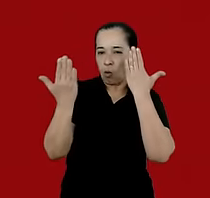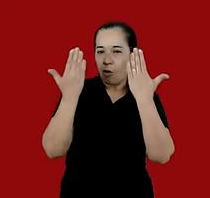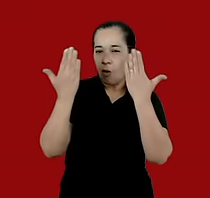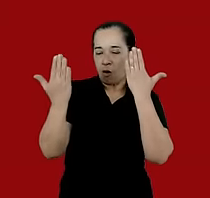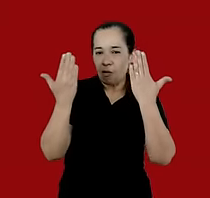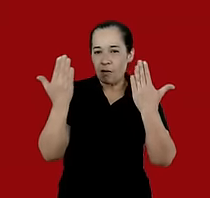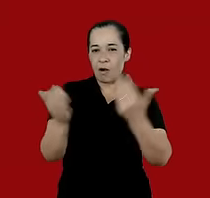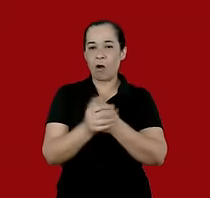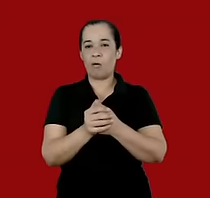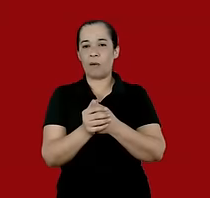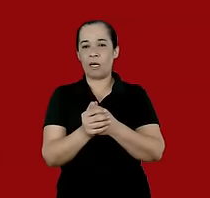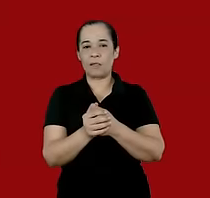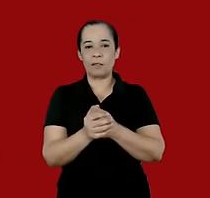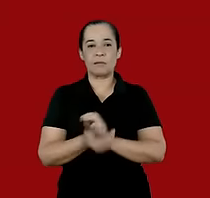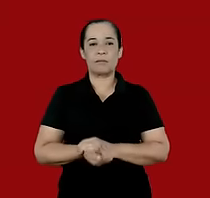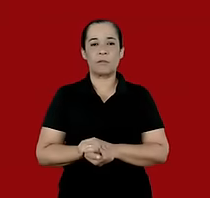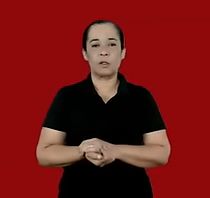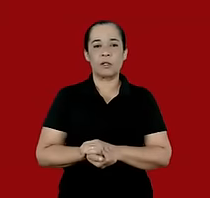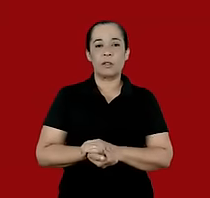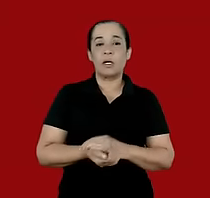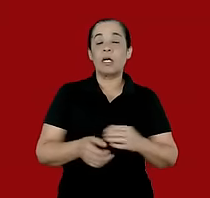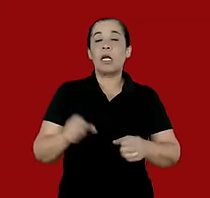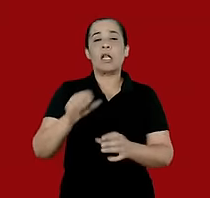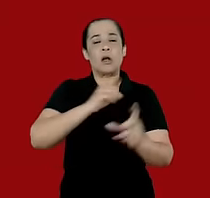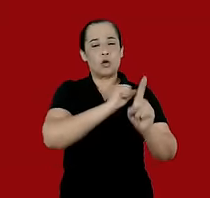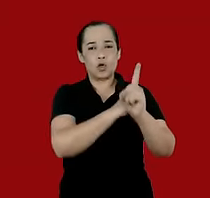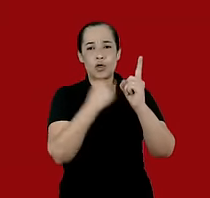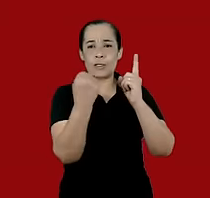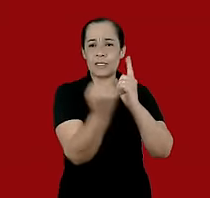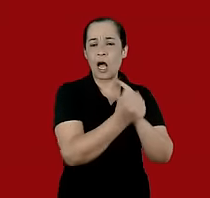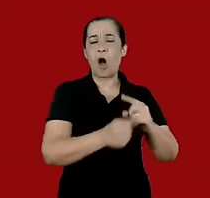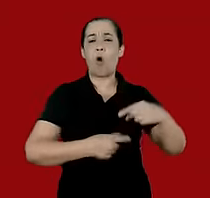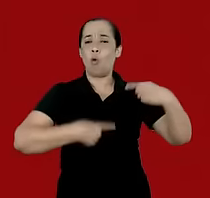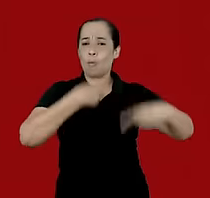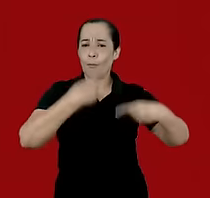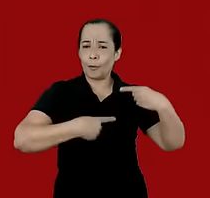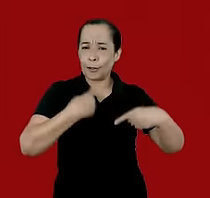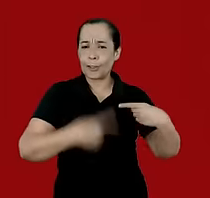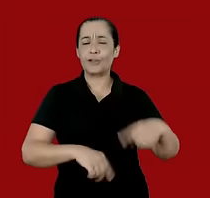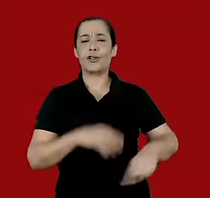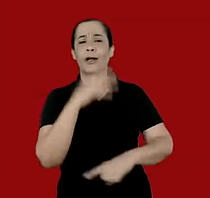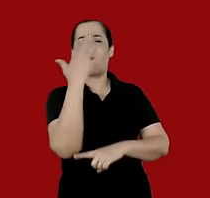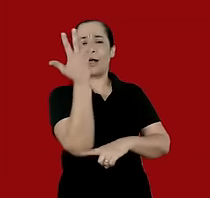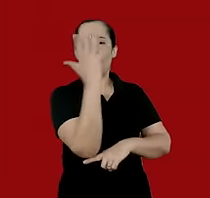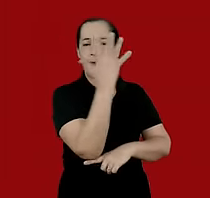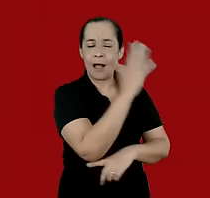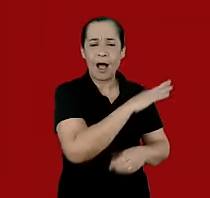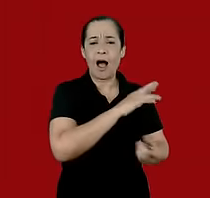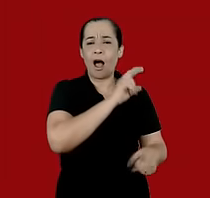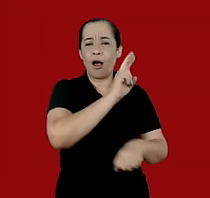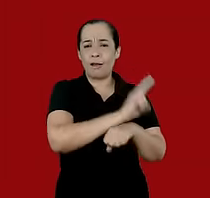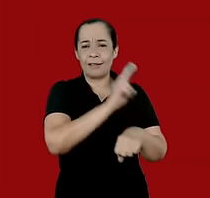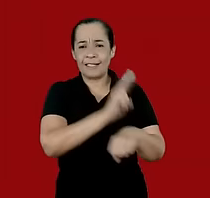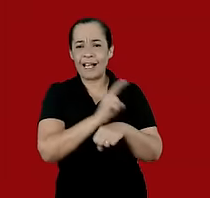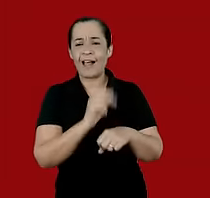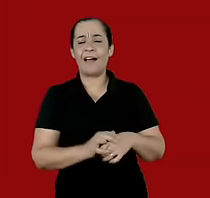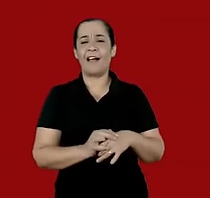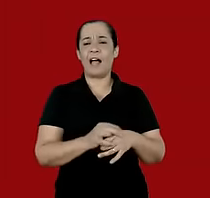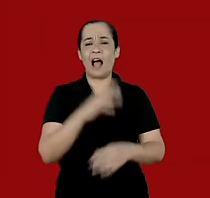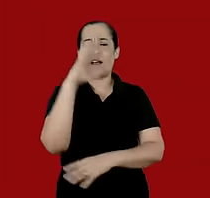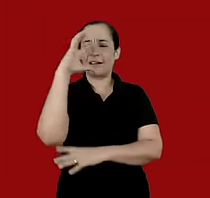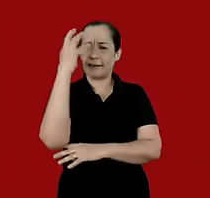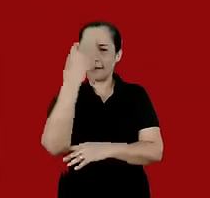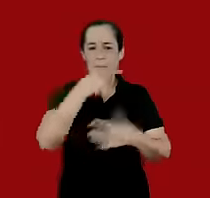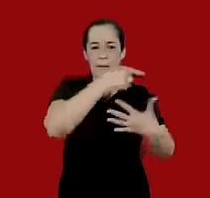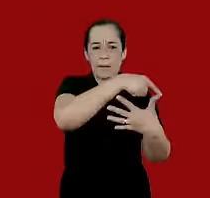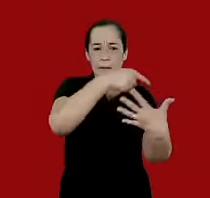recursos a gente tem a parte social política Industrial defesa clima toda essa parte de Near shoring e tal e a gente do outro lado